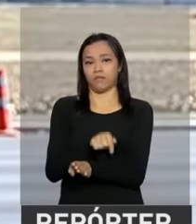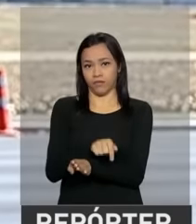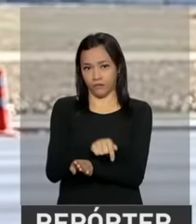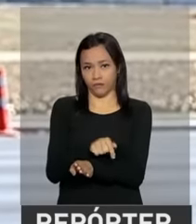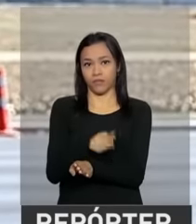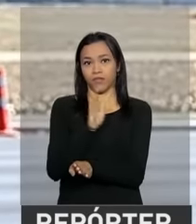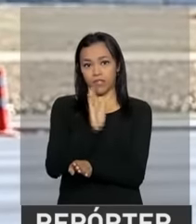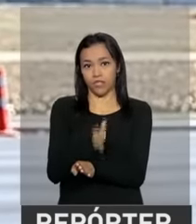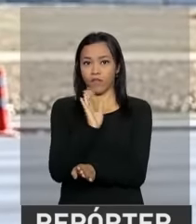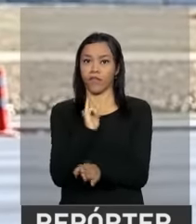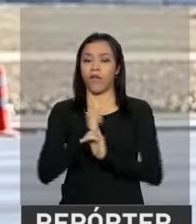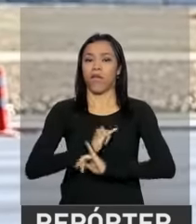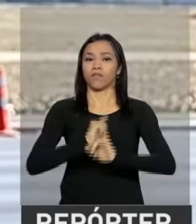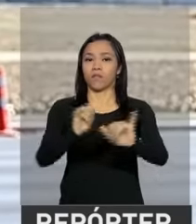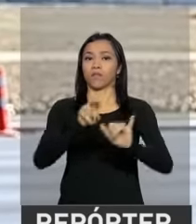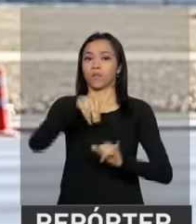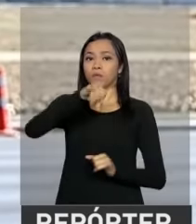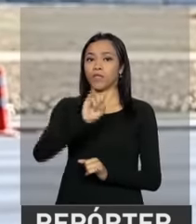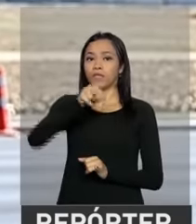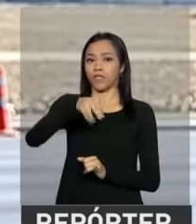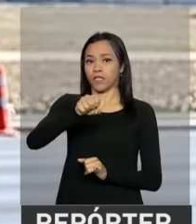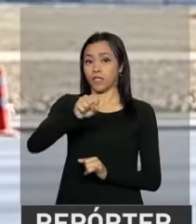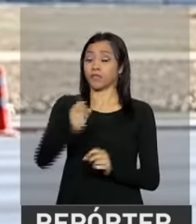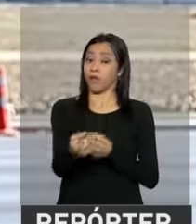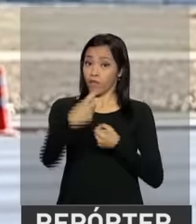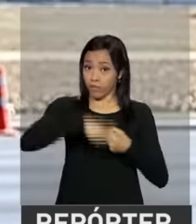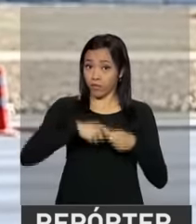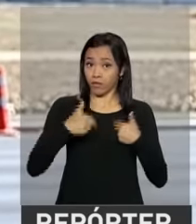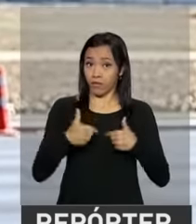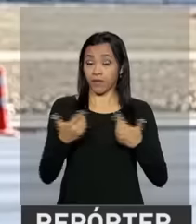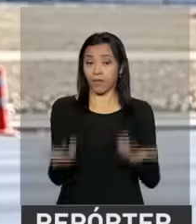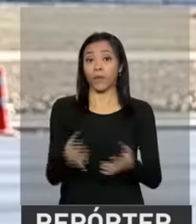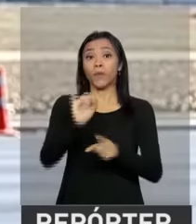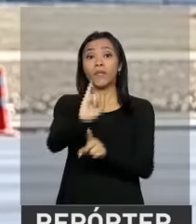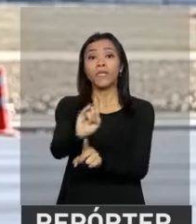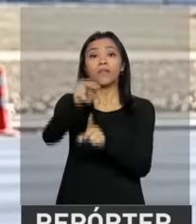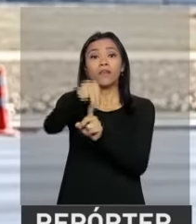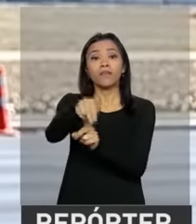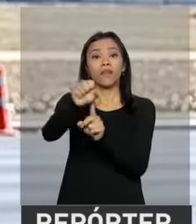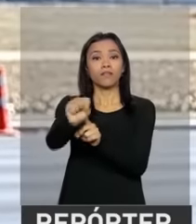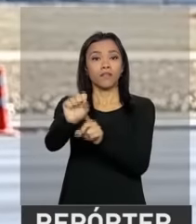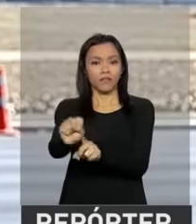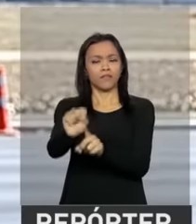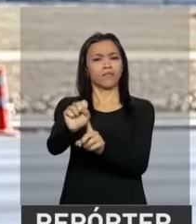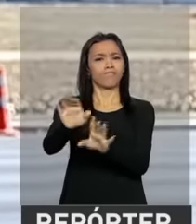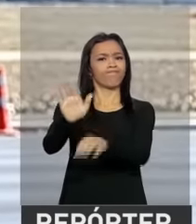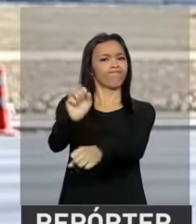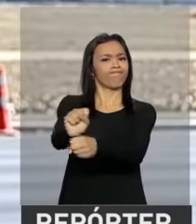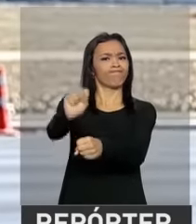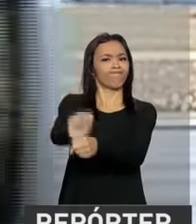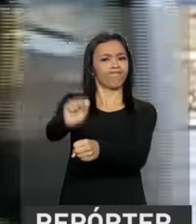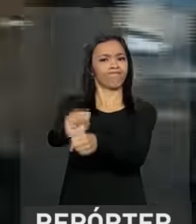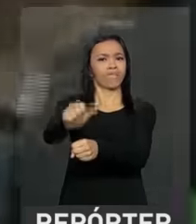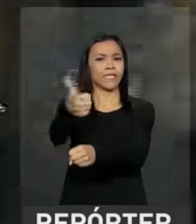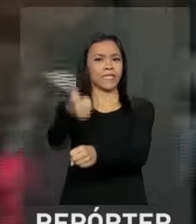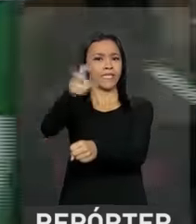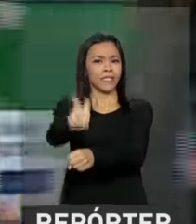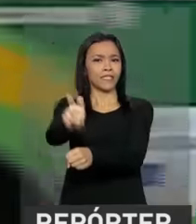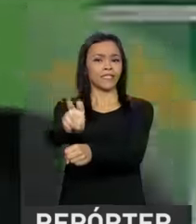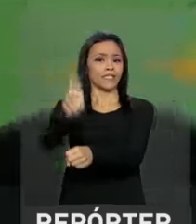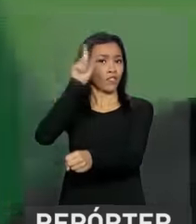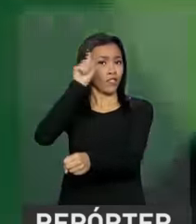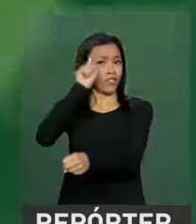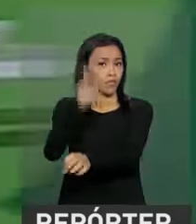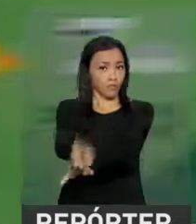pela insss para o retorno ao trabalho e o o INSS vai ter aí 15 dias também para dar um retorno